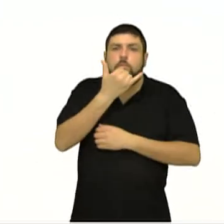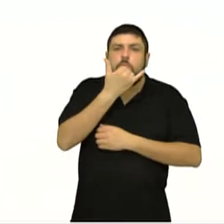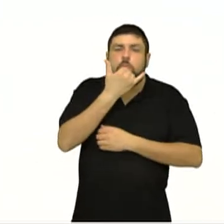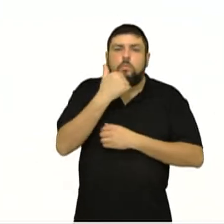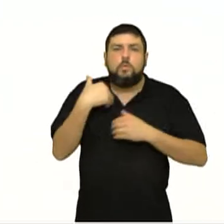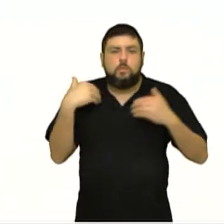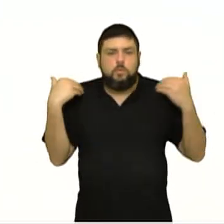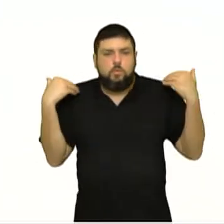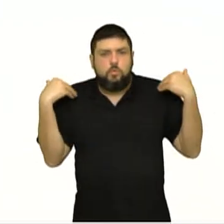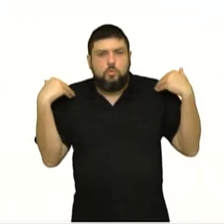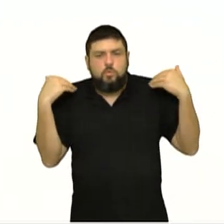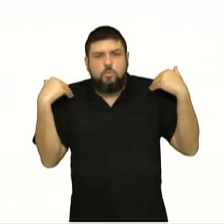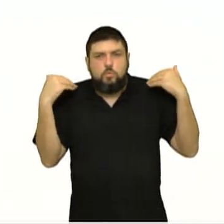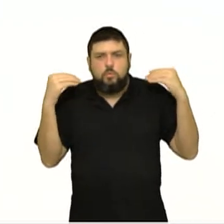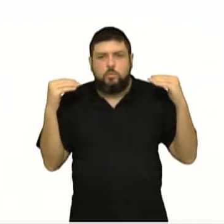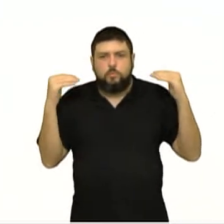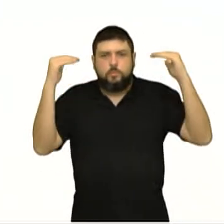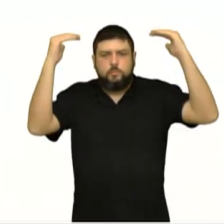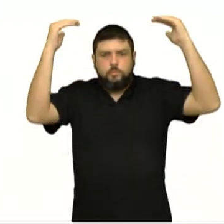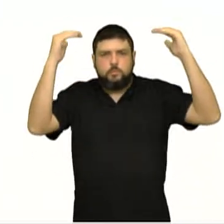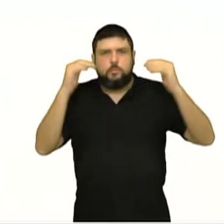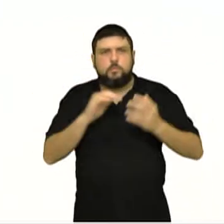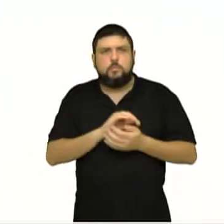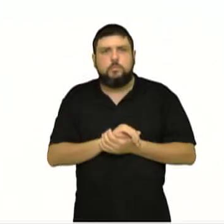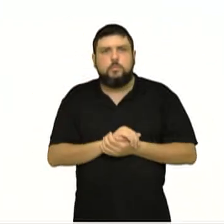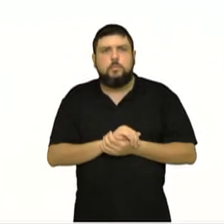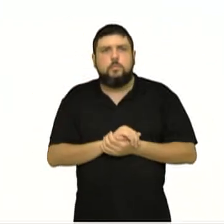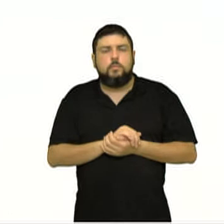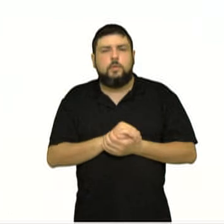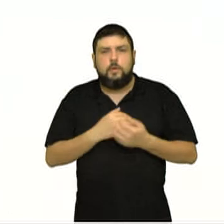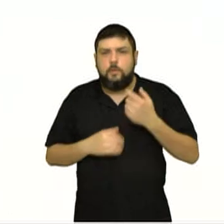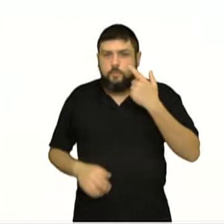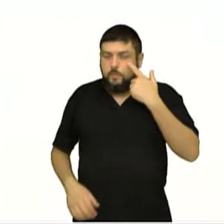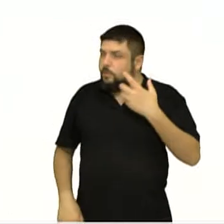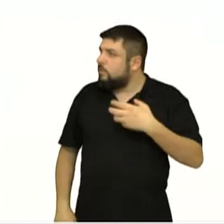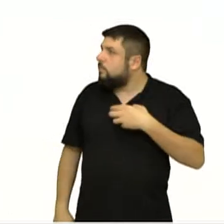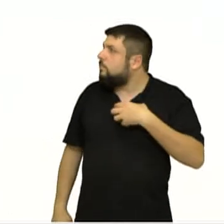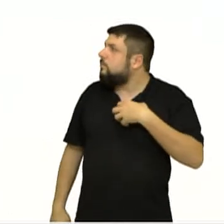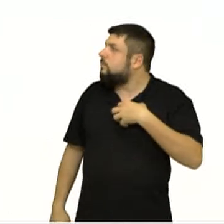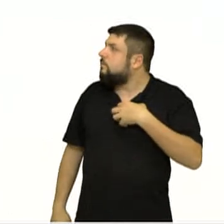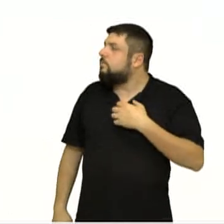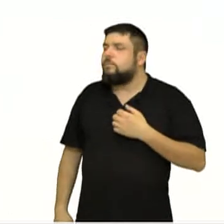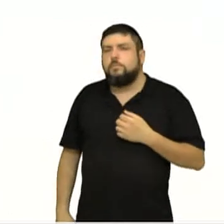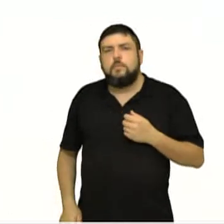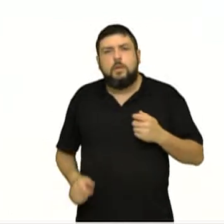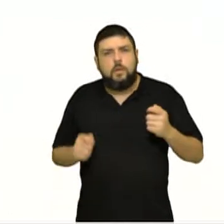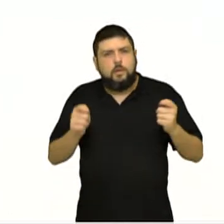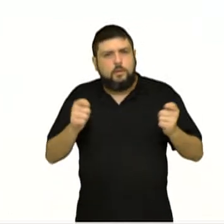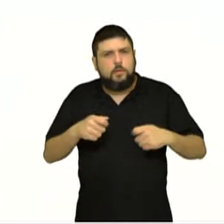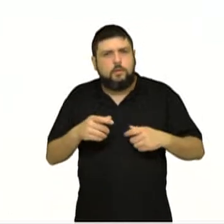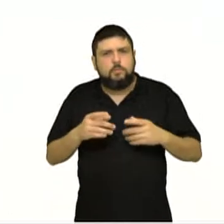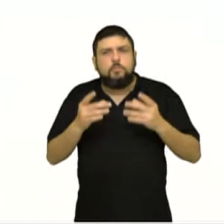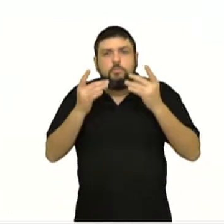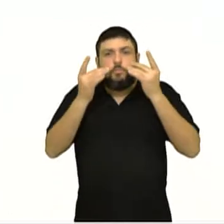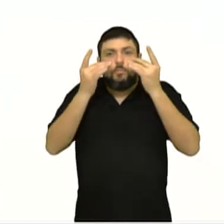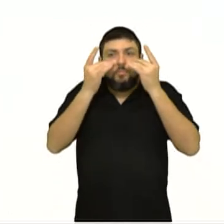do ombro para cima, mostra o personagem dos ombros até o alto da cabeça, possibilitando ao espectador mostrar nas